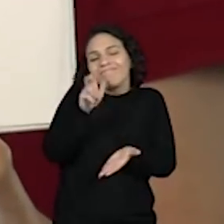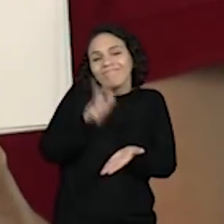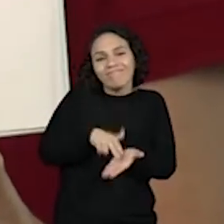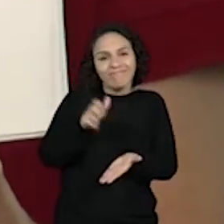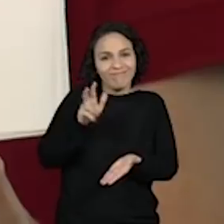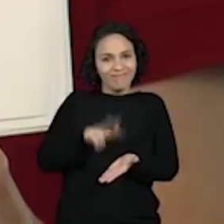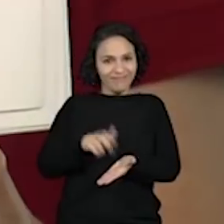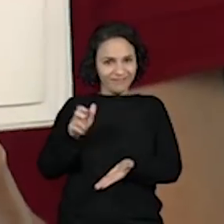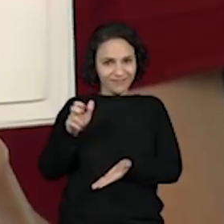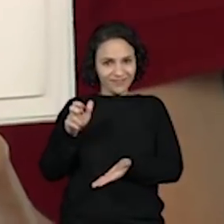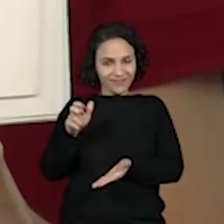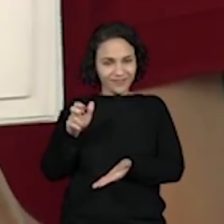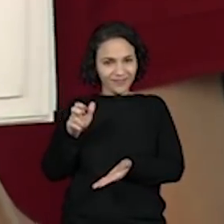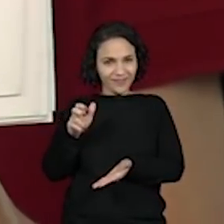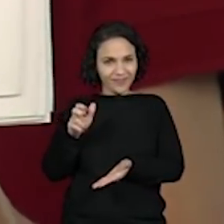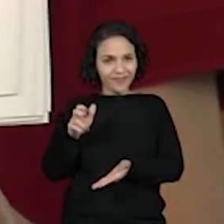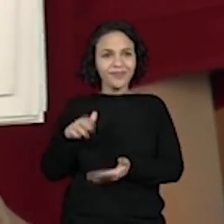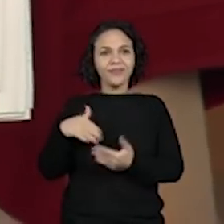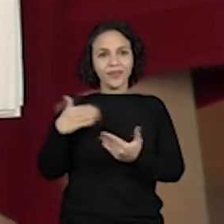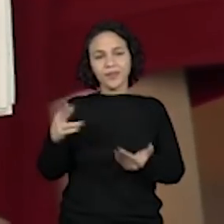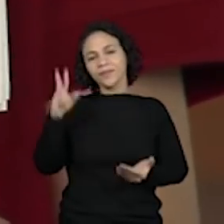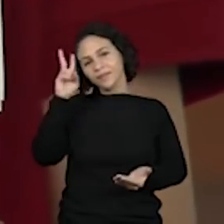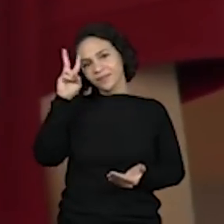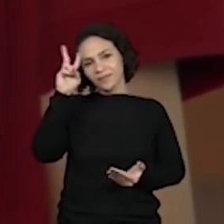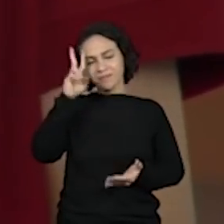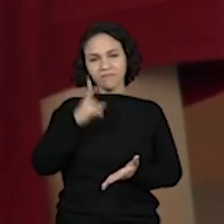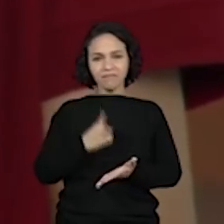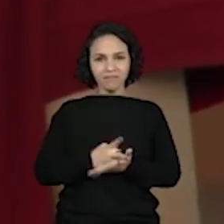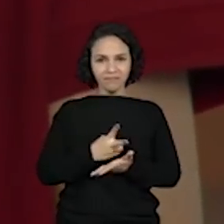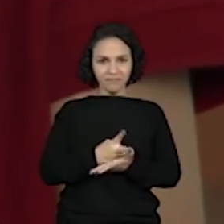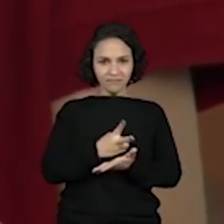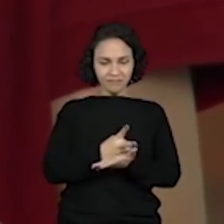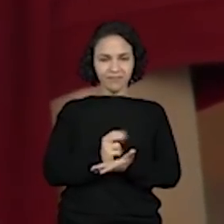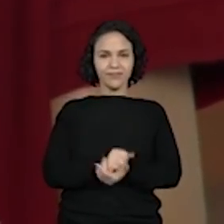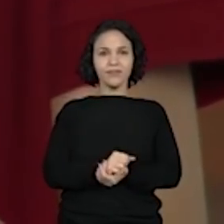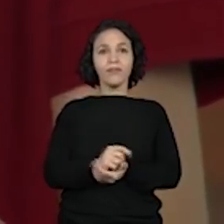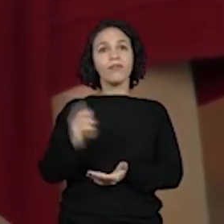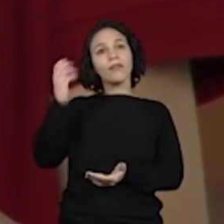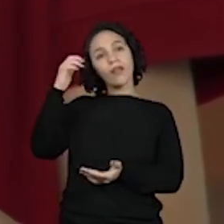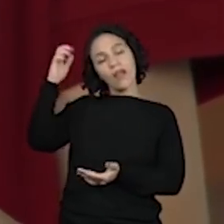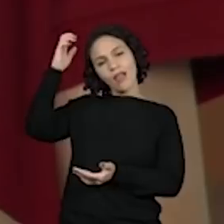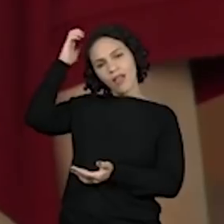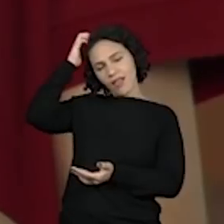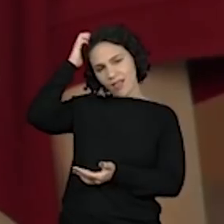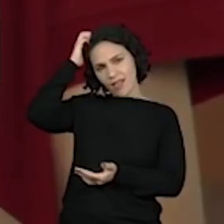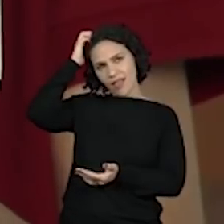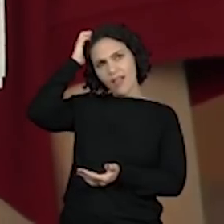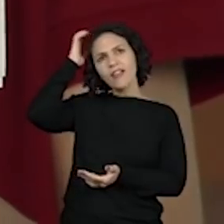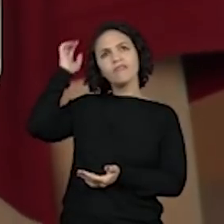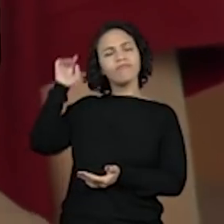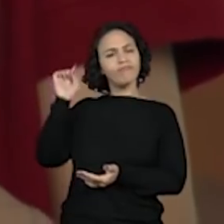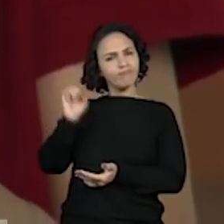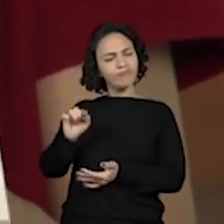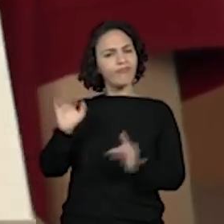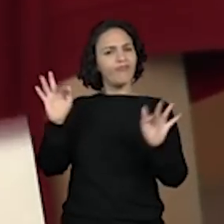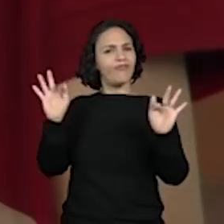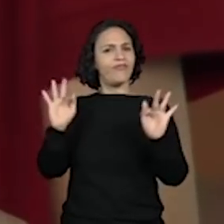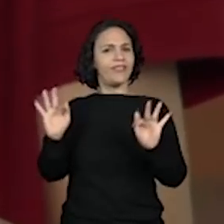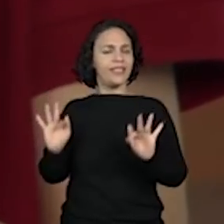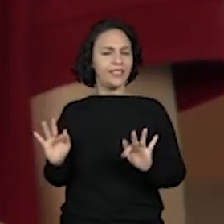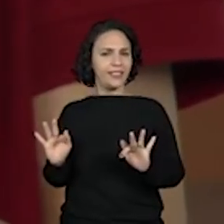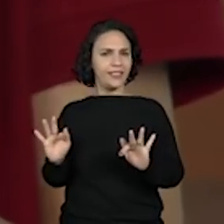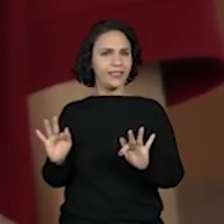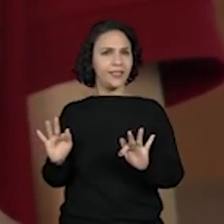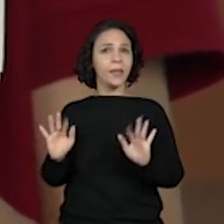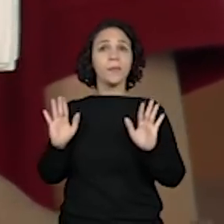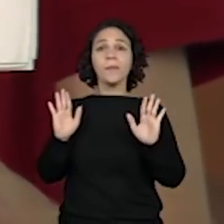E então, nossa história segue. O rei, tendo ficado muito feliz, não